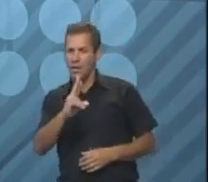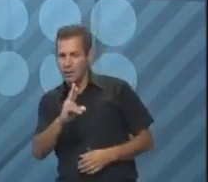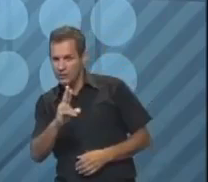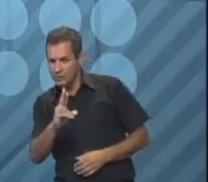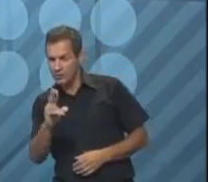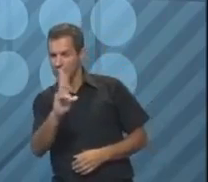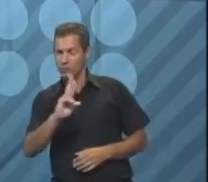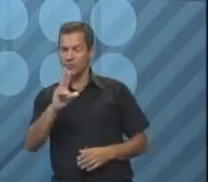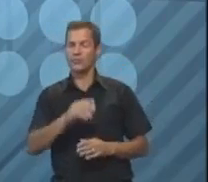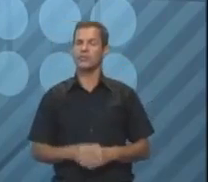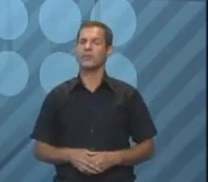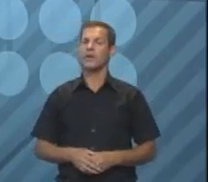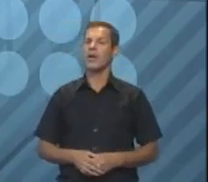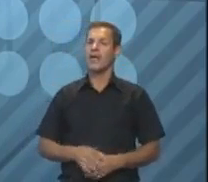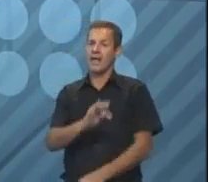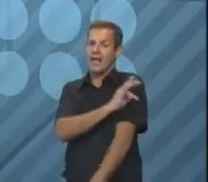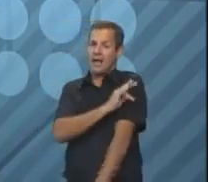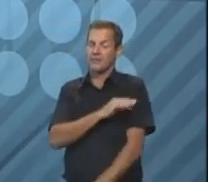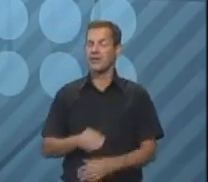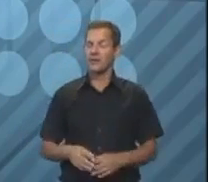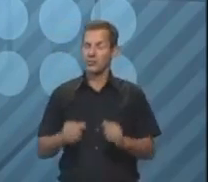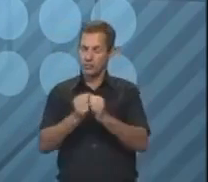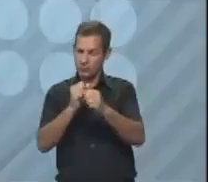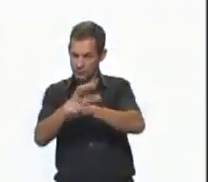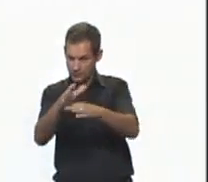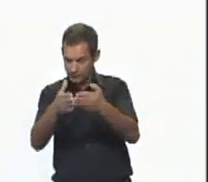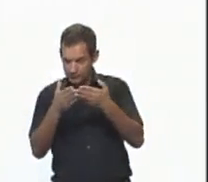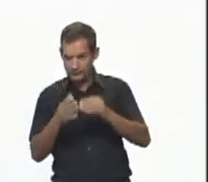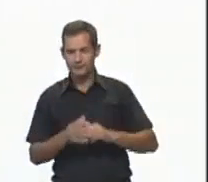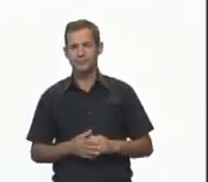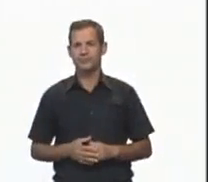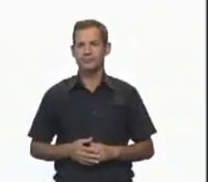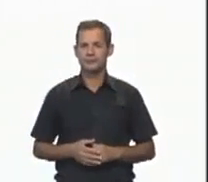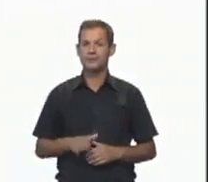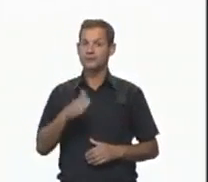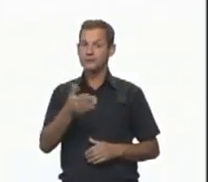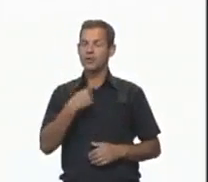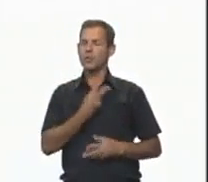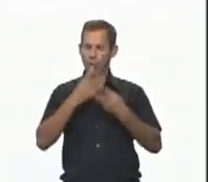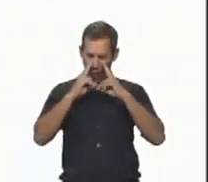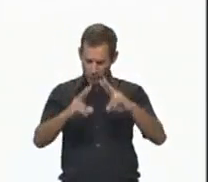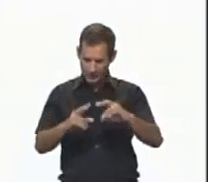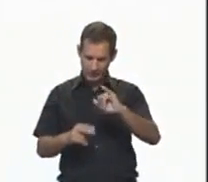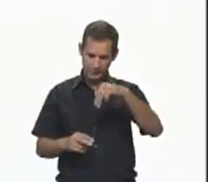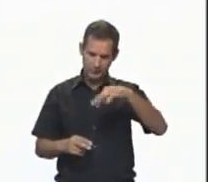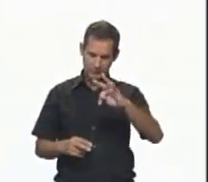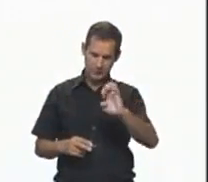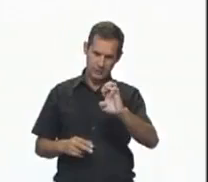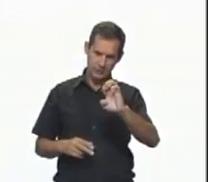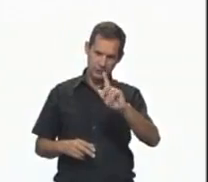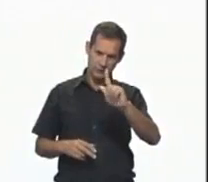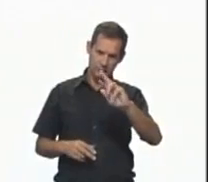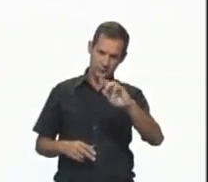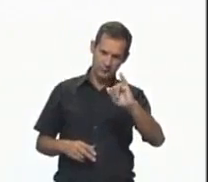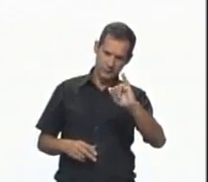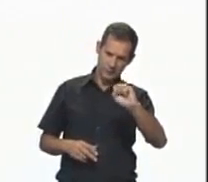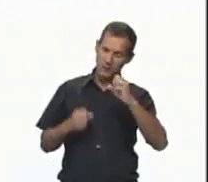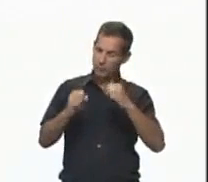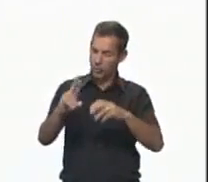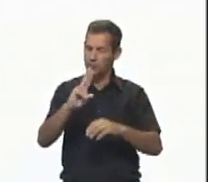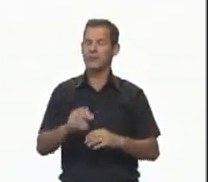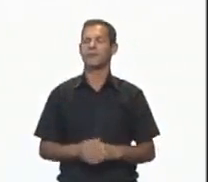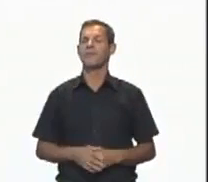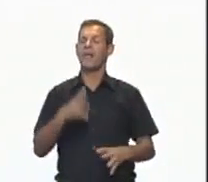resolver utilizando aquelas técnicas? Acompanhe no quadro. Então, nós vimos que as integrais, elas podem ser